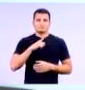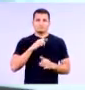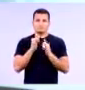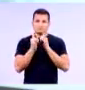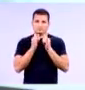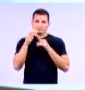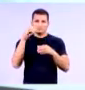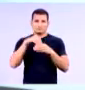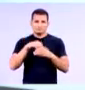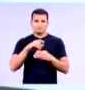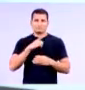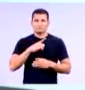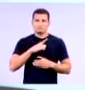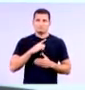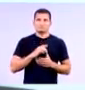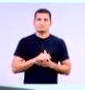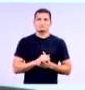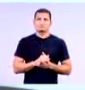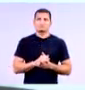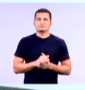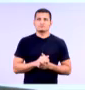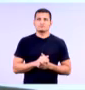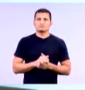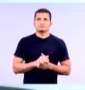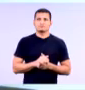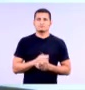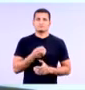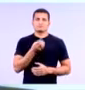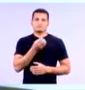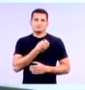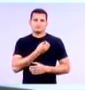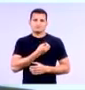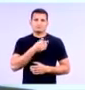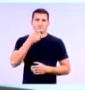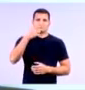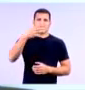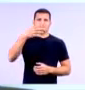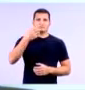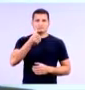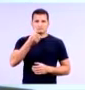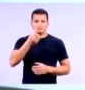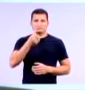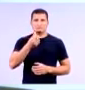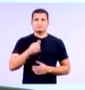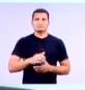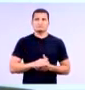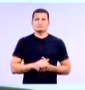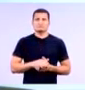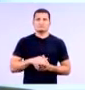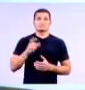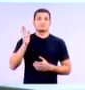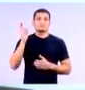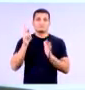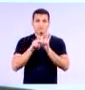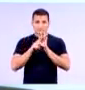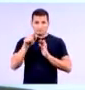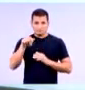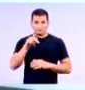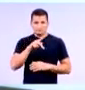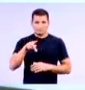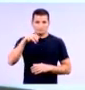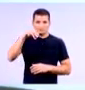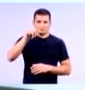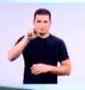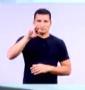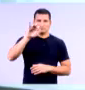dentro. Nós temos o número 246, né? O titular se chama Mariela e o